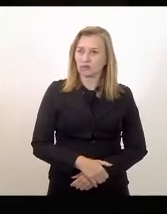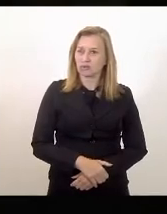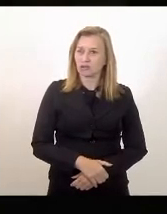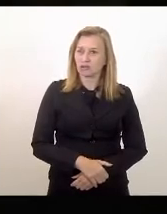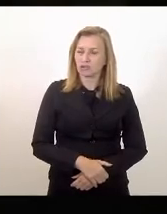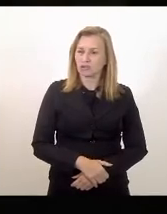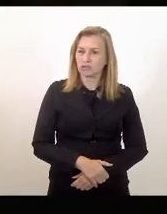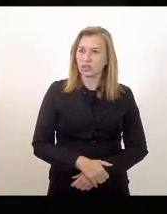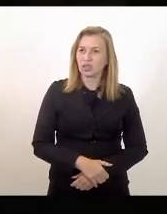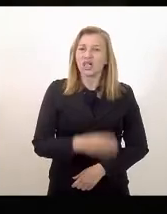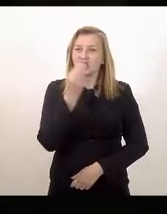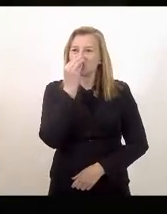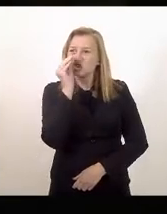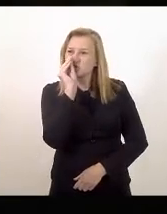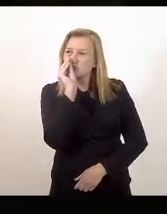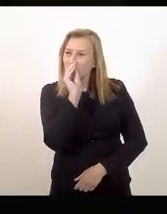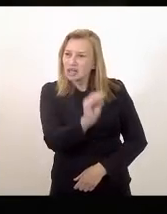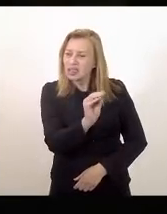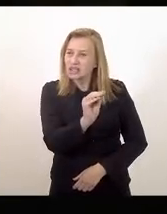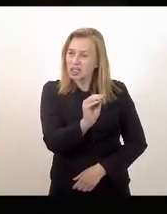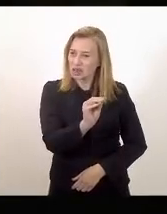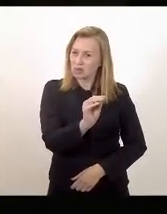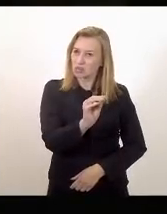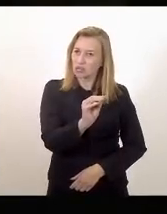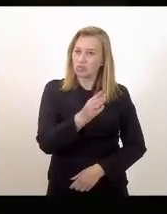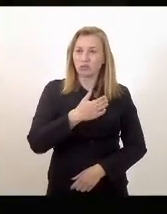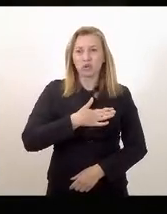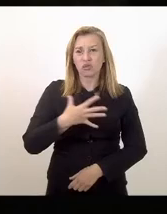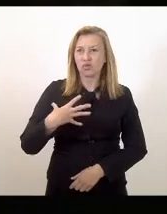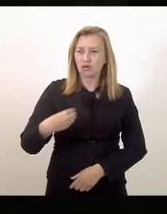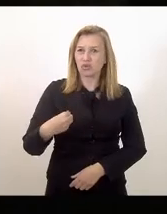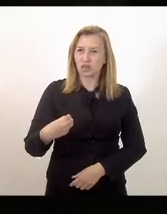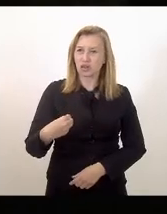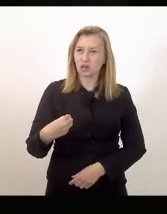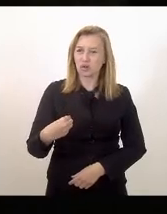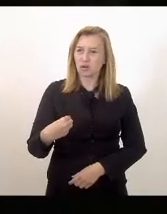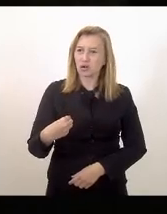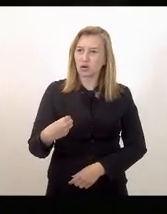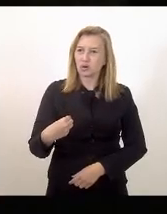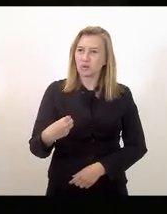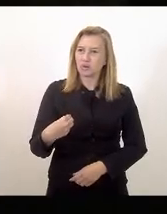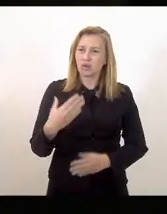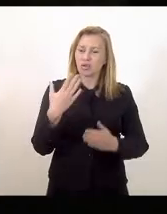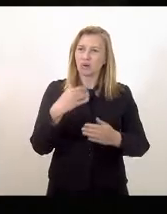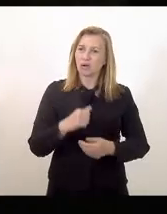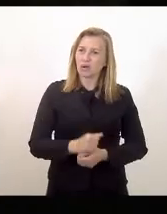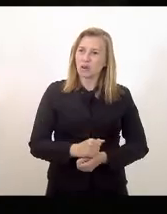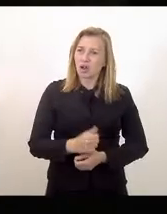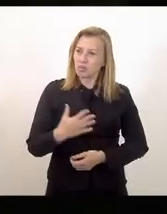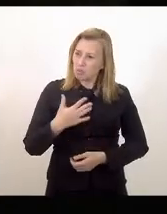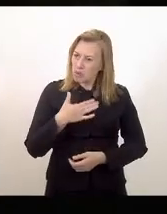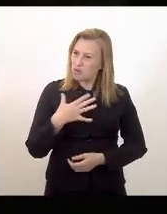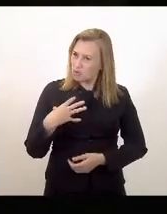promovendo e praticando a tortura psicológica, que ele já deveria estar em casa e não está,